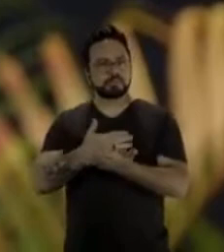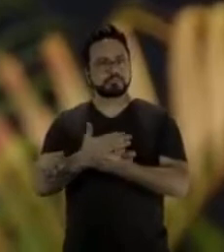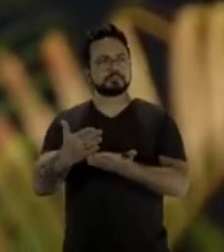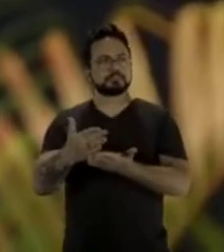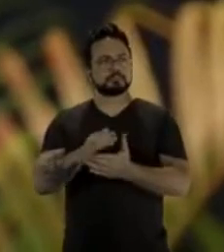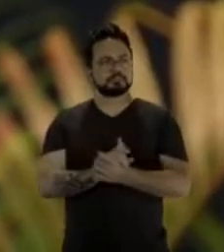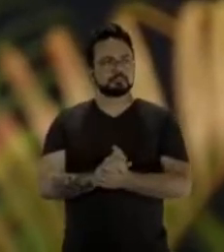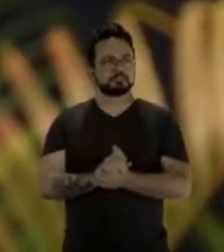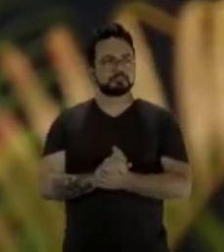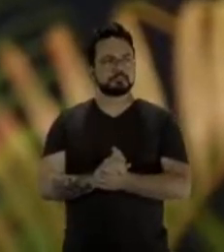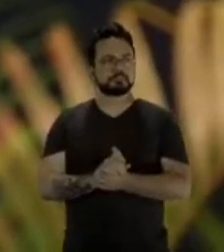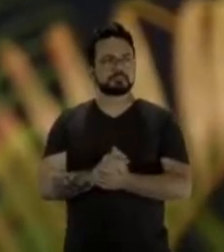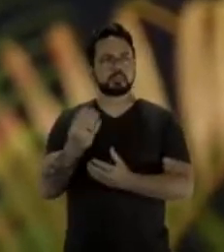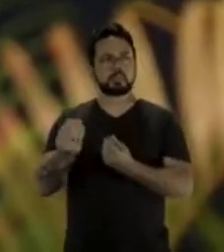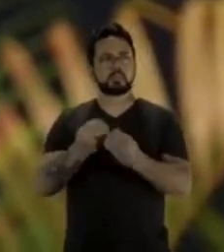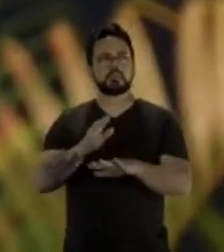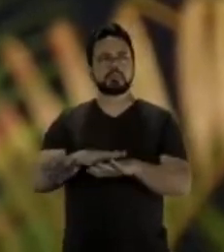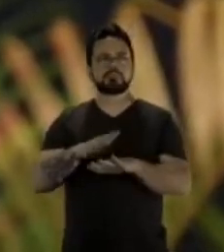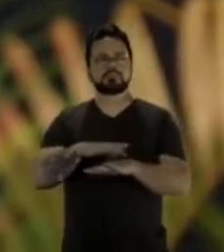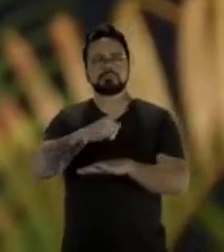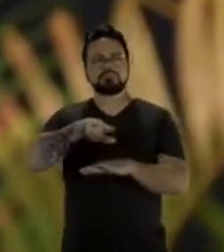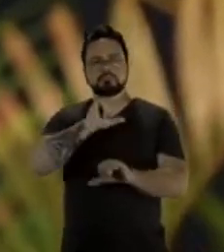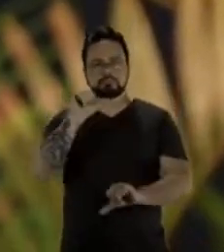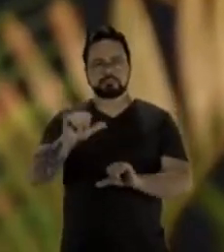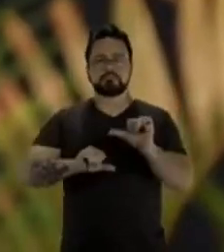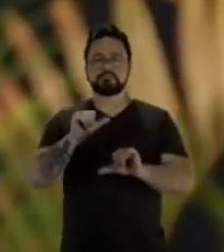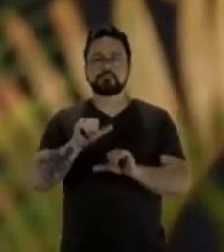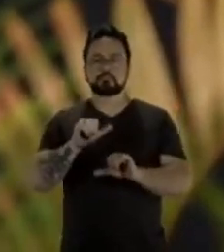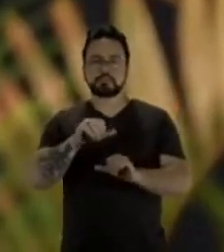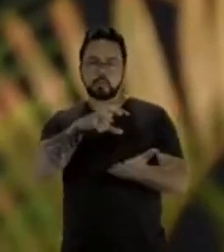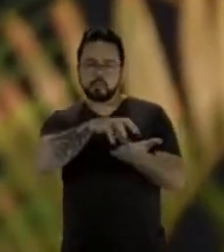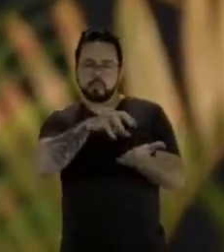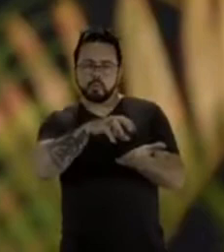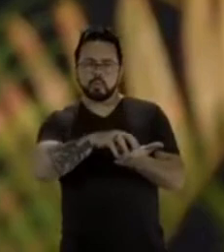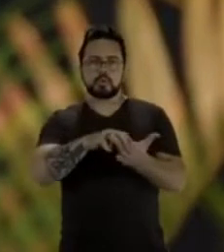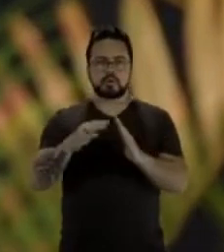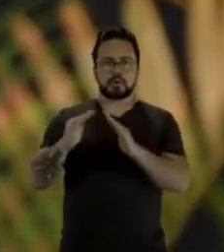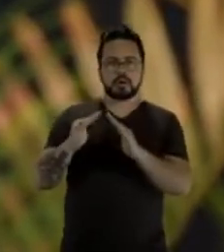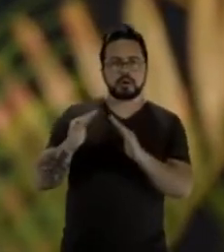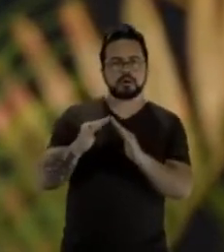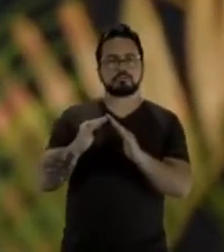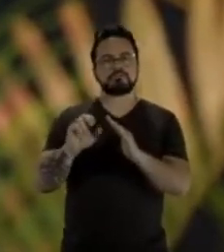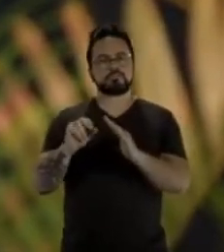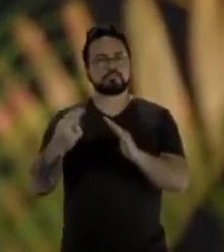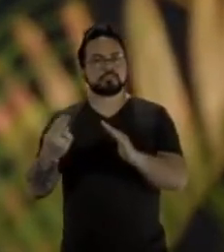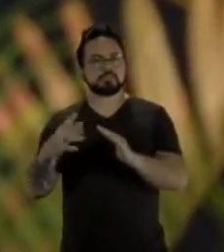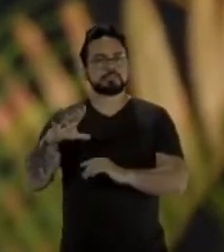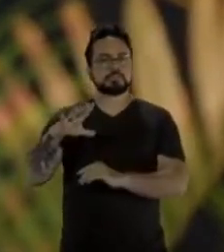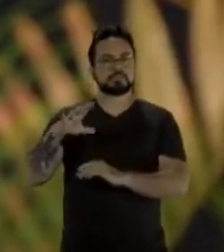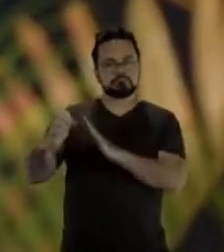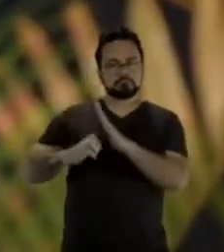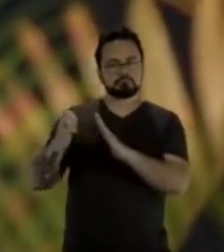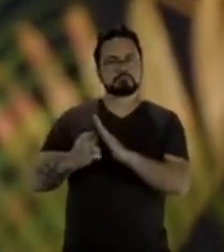começar. E aí, como ser um agente dessa transformação, seja na sua comunidade, seja na sua casa ou até mesmo